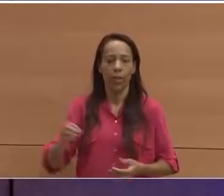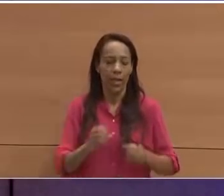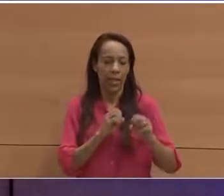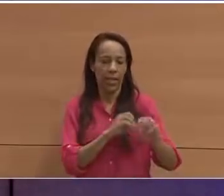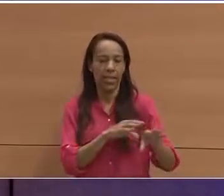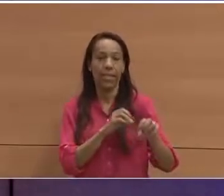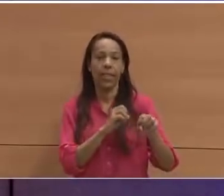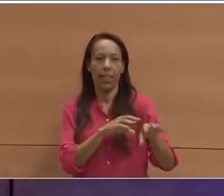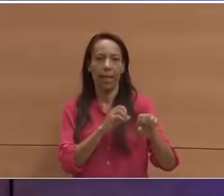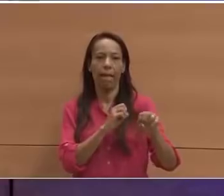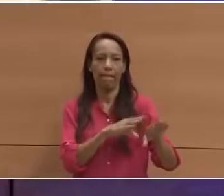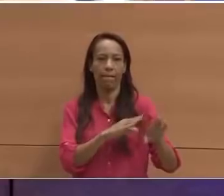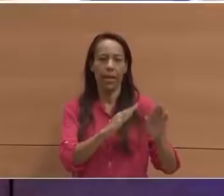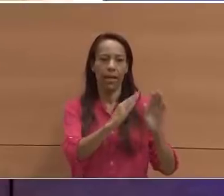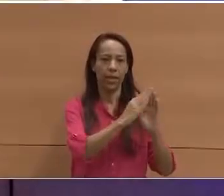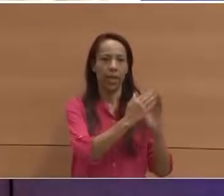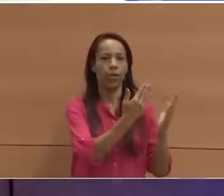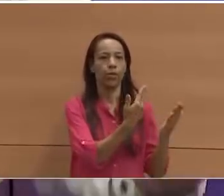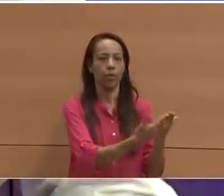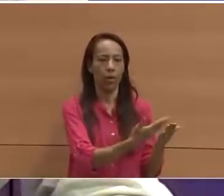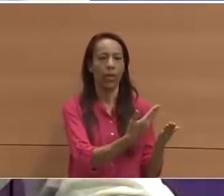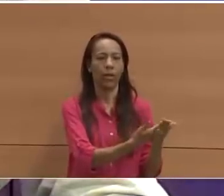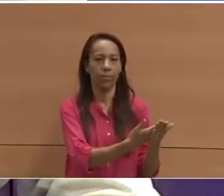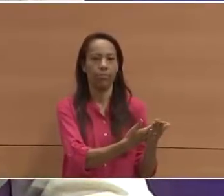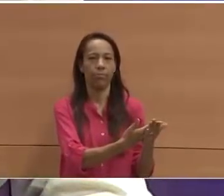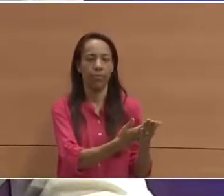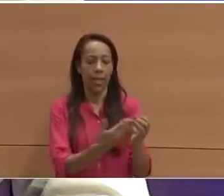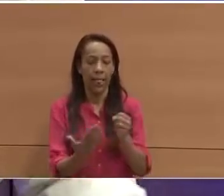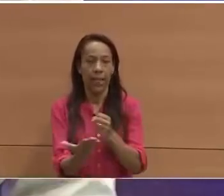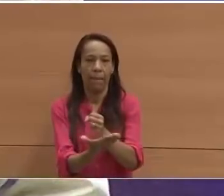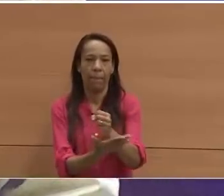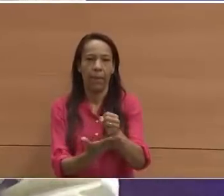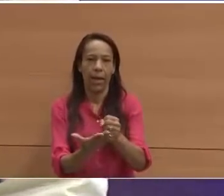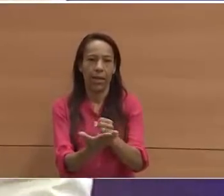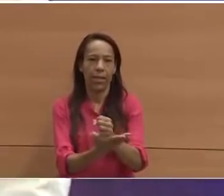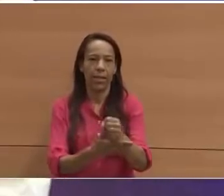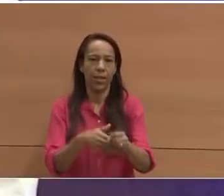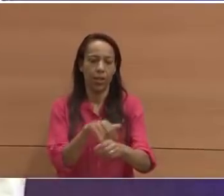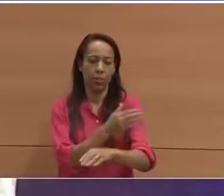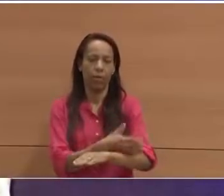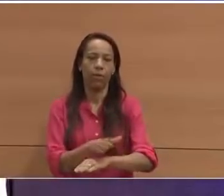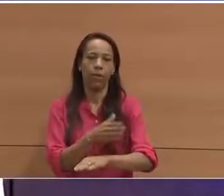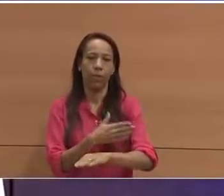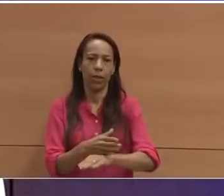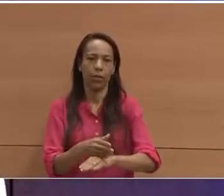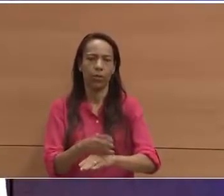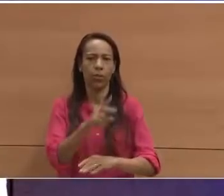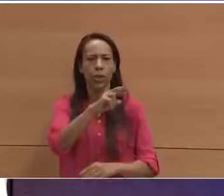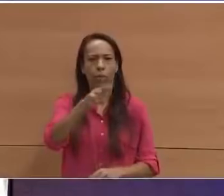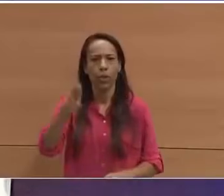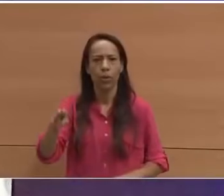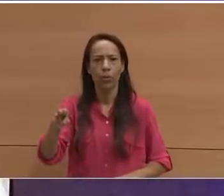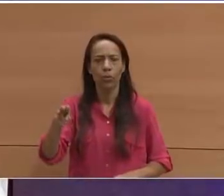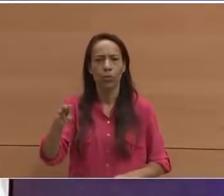Tirano, na base de aperfeiçoamento. Irmão, isso prova que Paulo